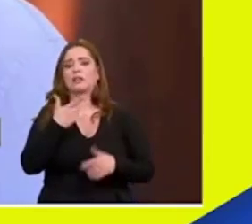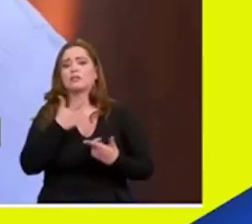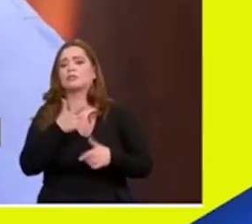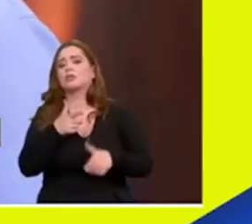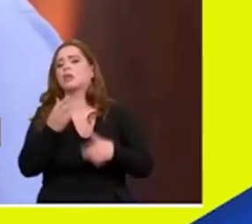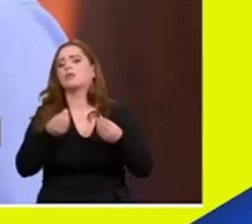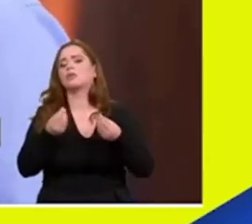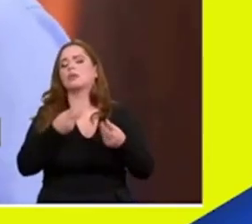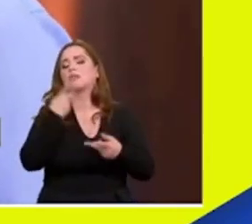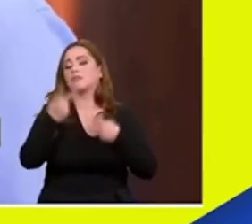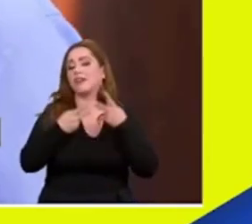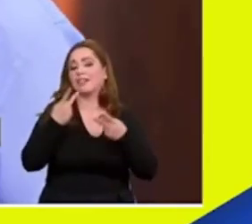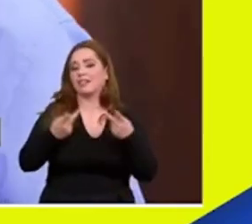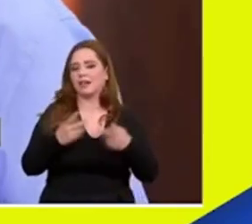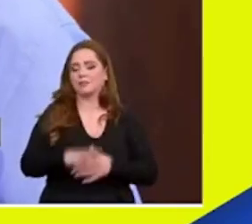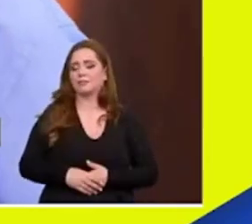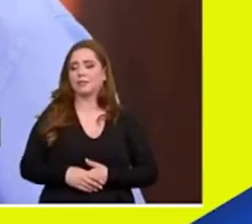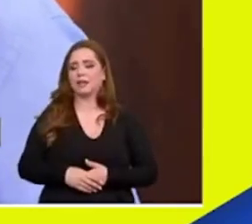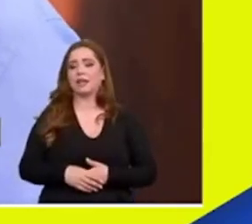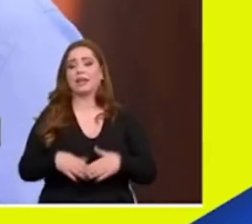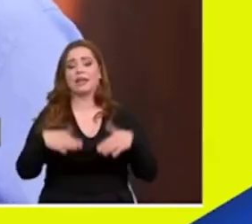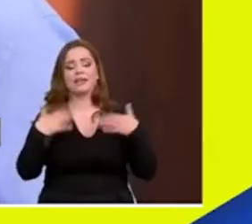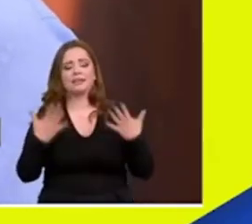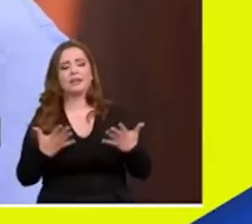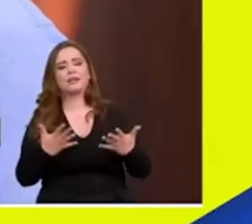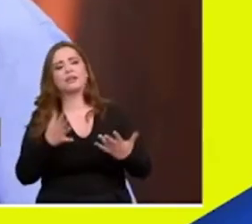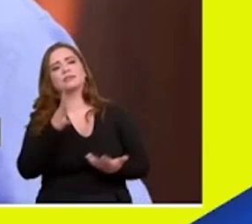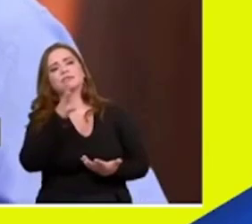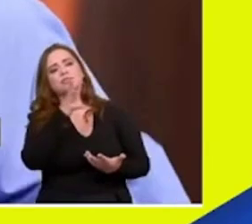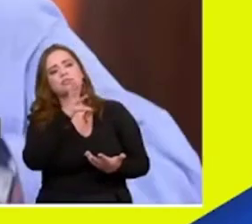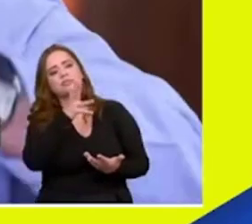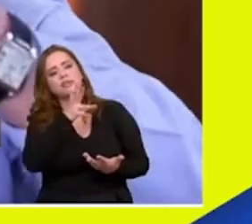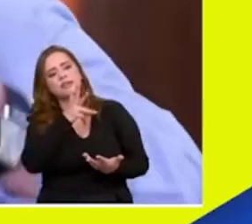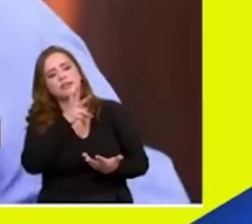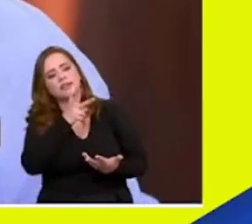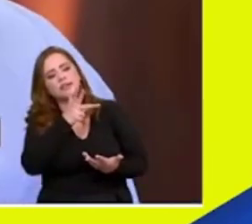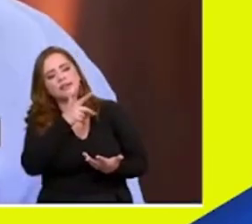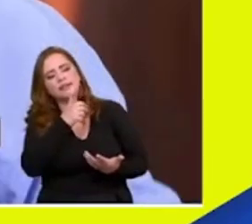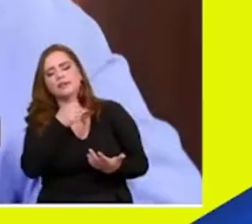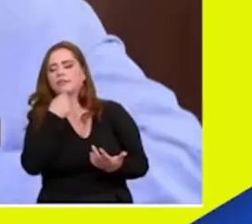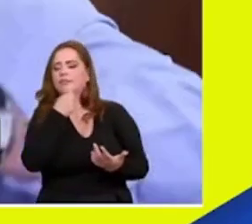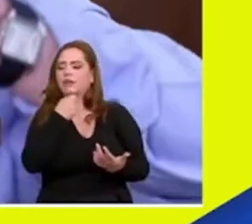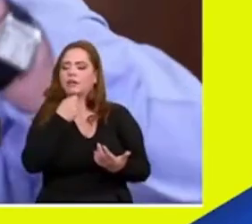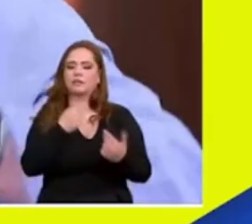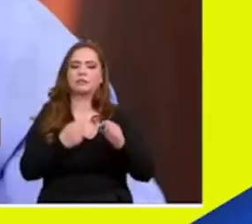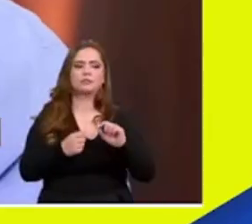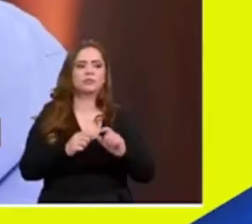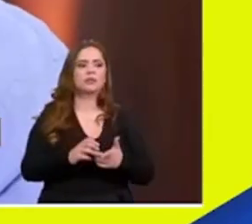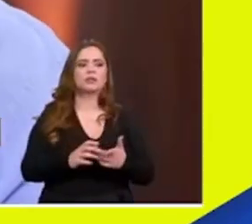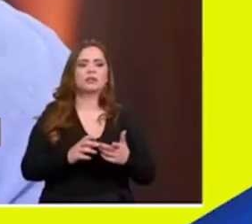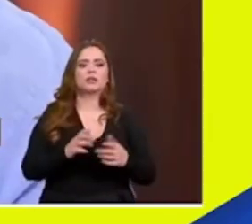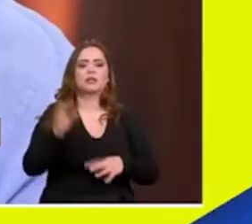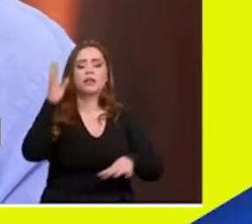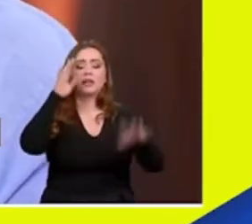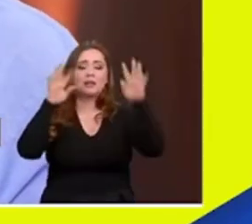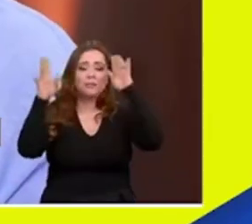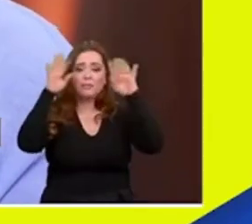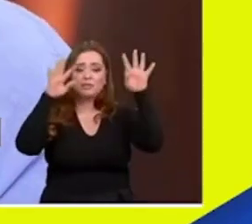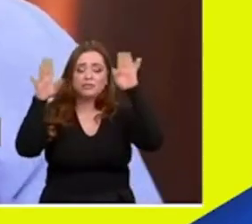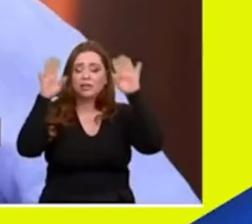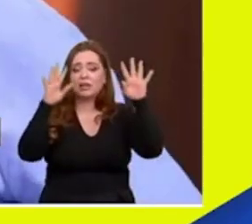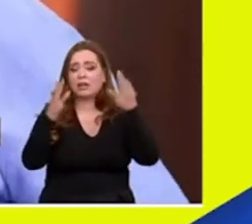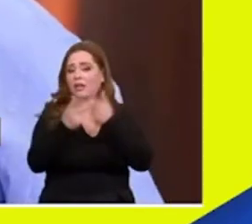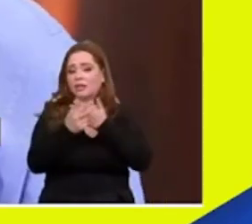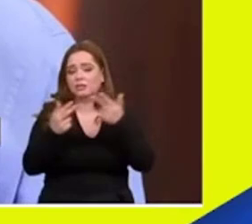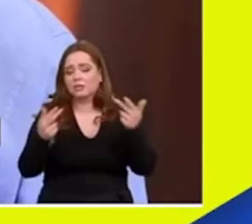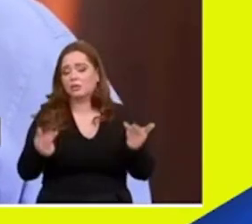Então ele começa... Devagar. Ele começa devagar. Então ele fala uma coisa. Ele fala, Lula brigou com o Stuka, Lula brigou com o Showa, Lula brigou